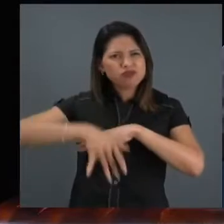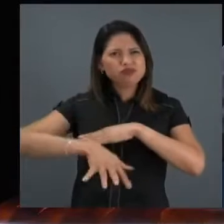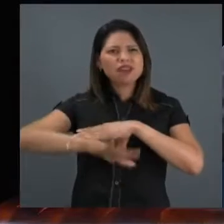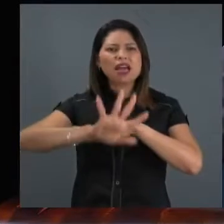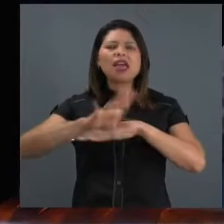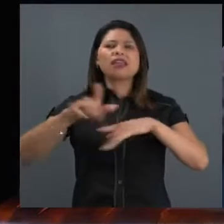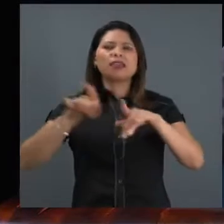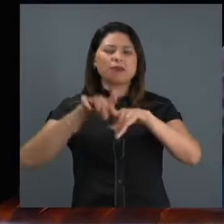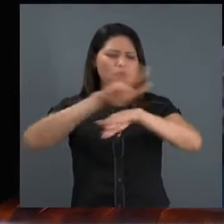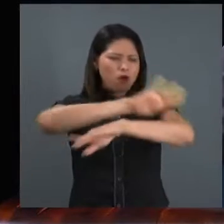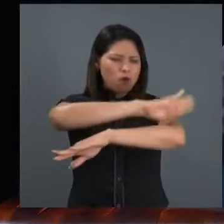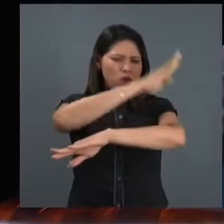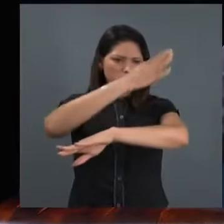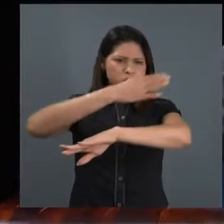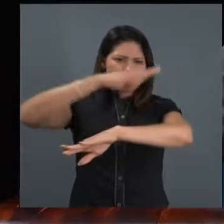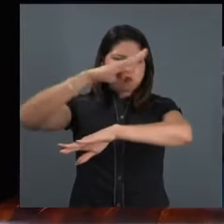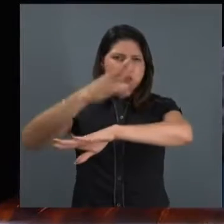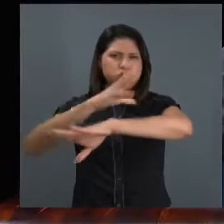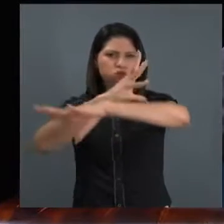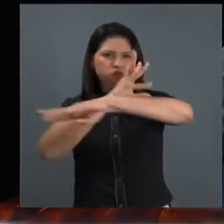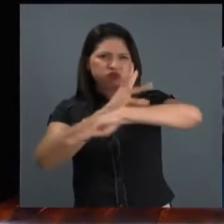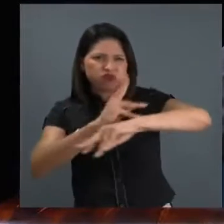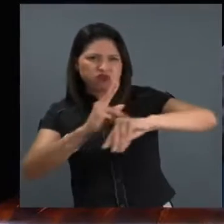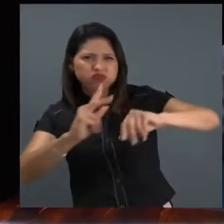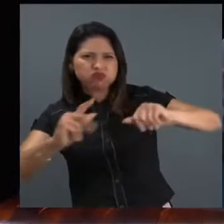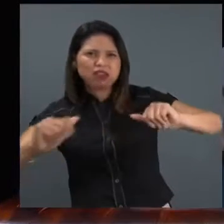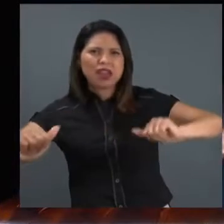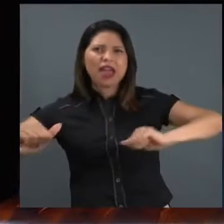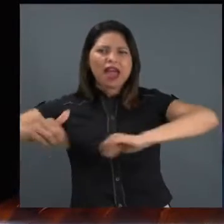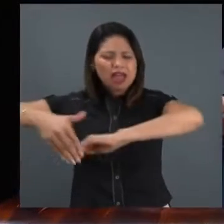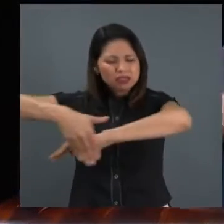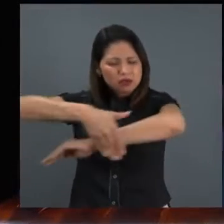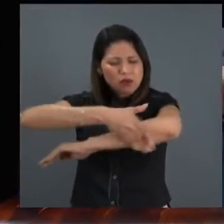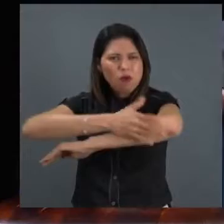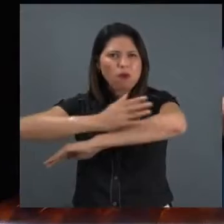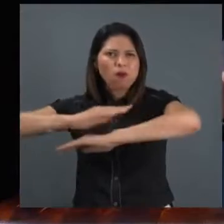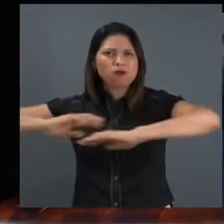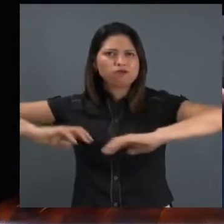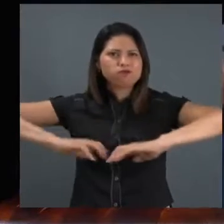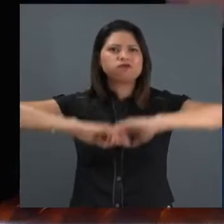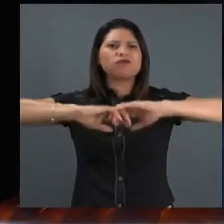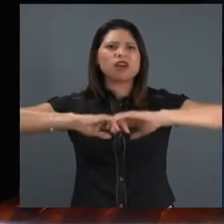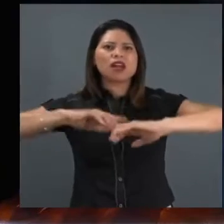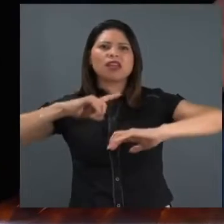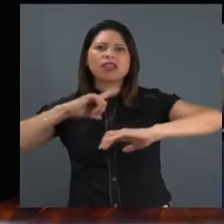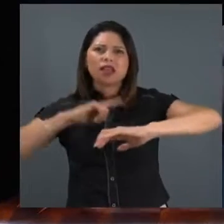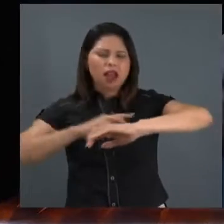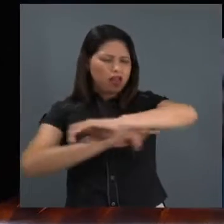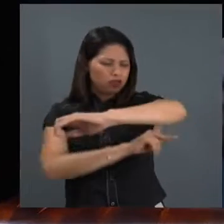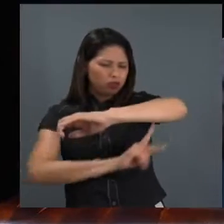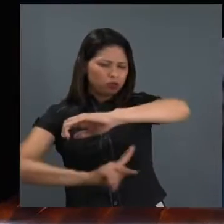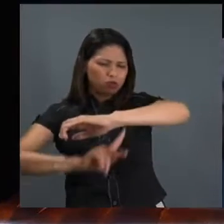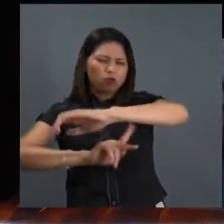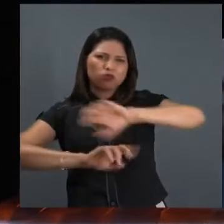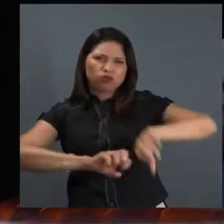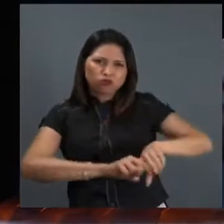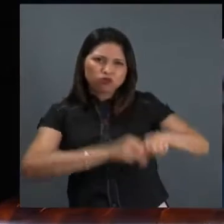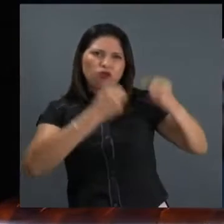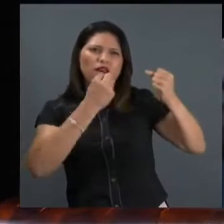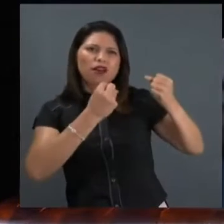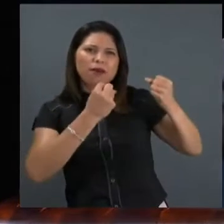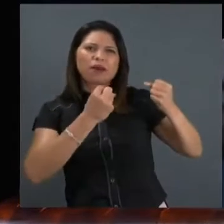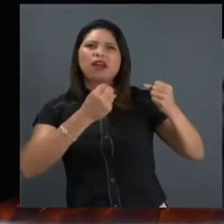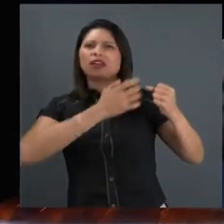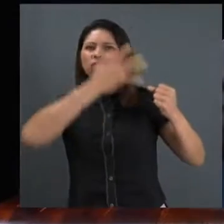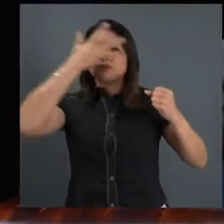deslizamento dos morros, estradas bloqueadas, inúmeras pontes rompidas,